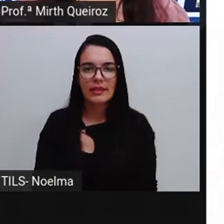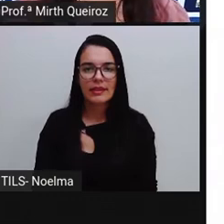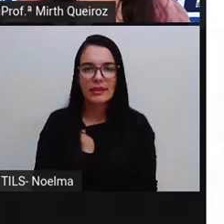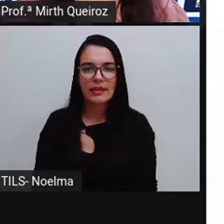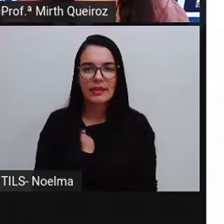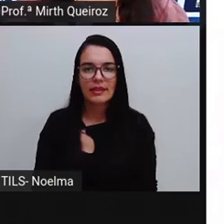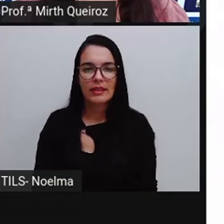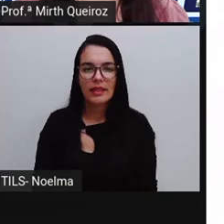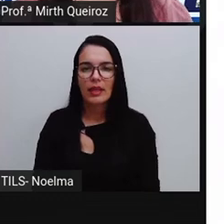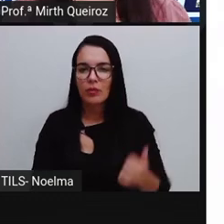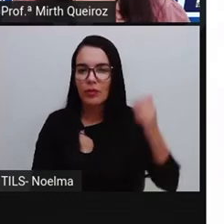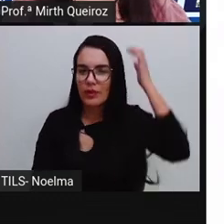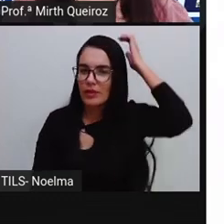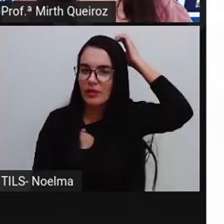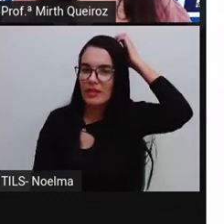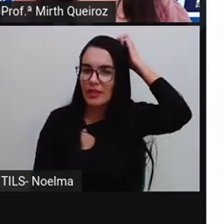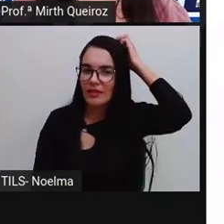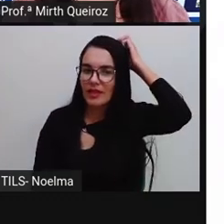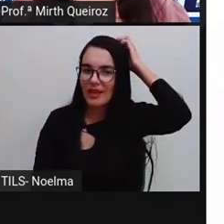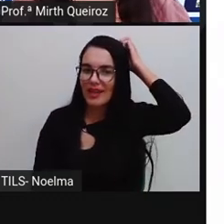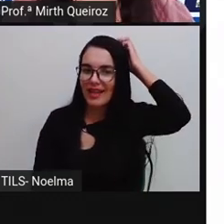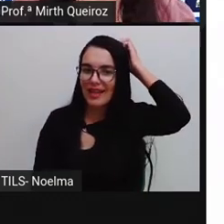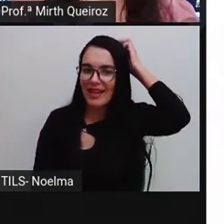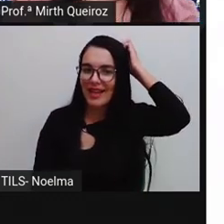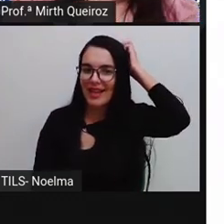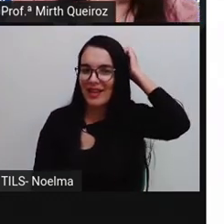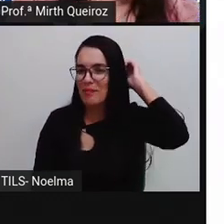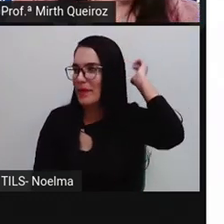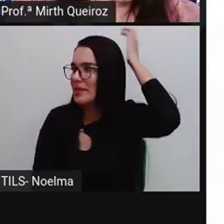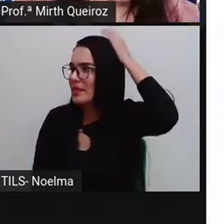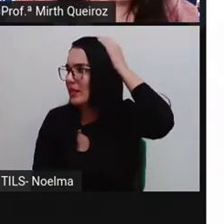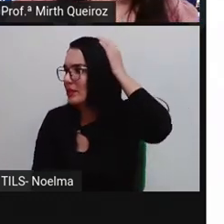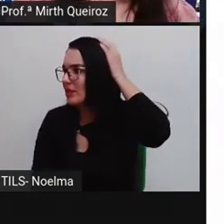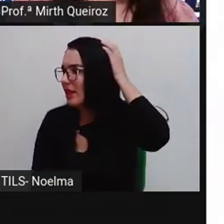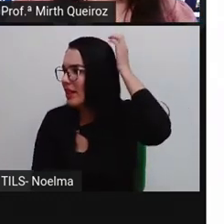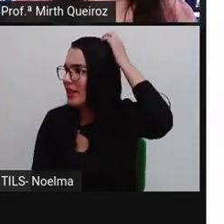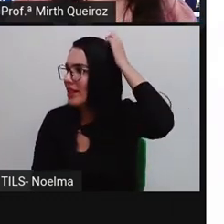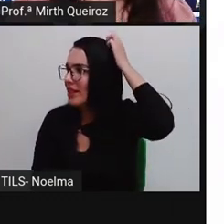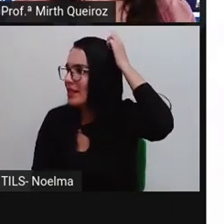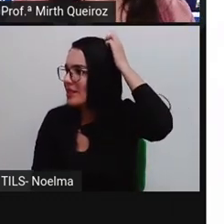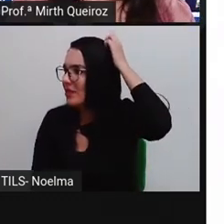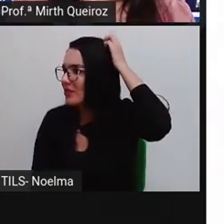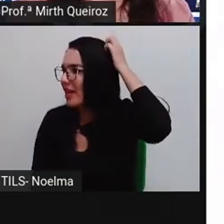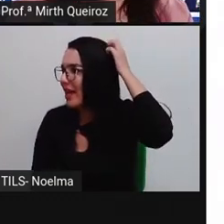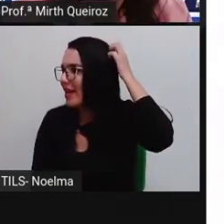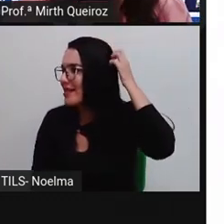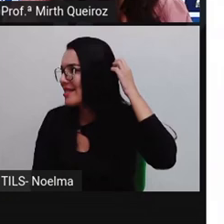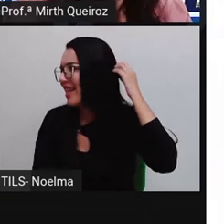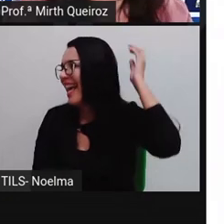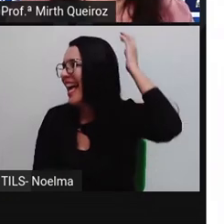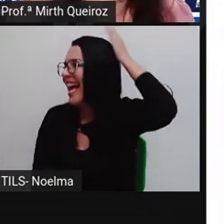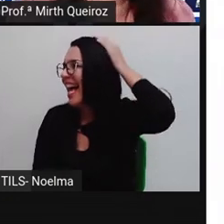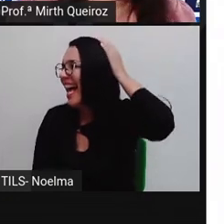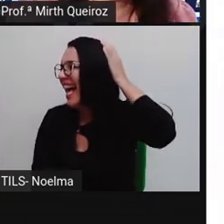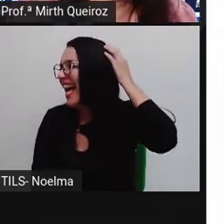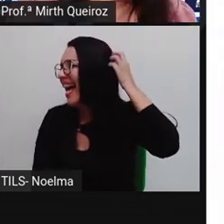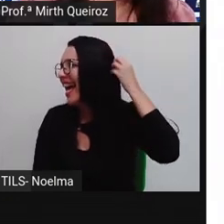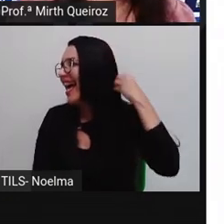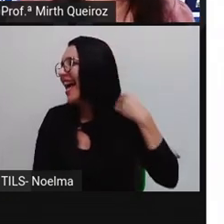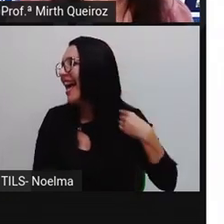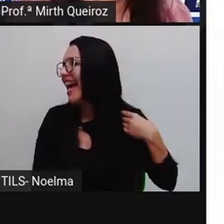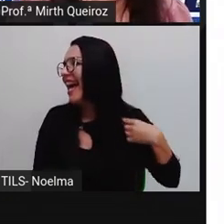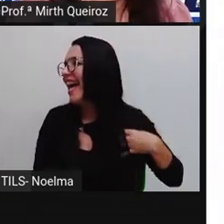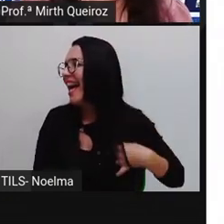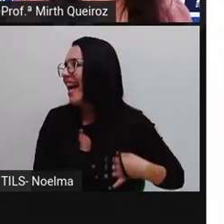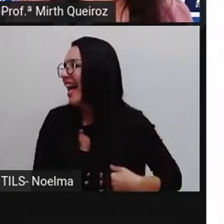de novo esse slide. Bom, eu fiquei assim, sem copos? Não tem